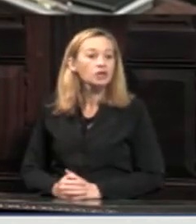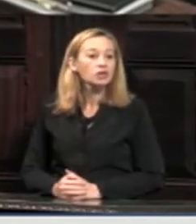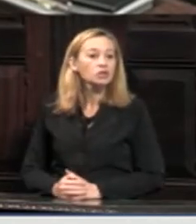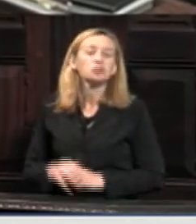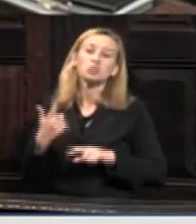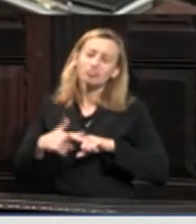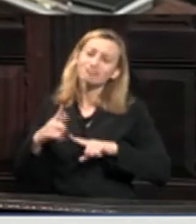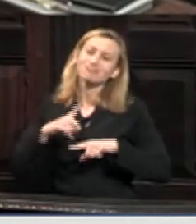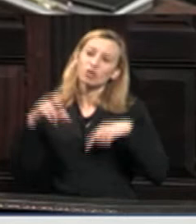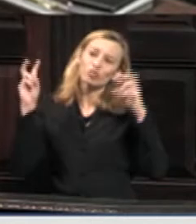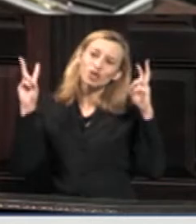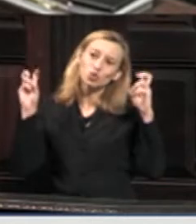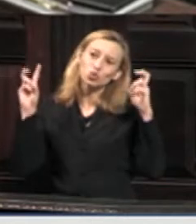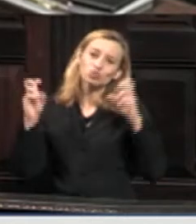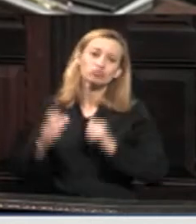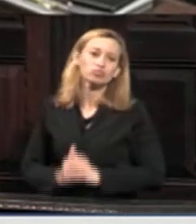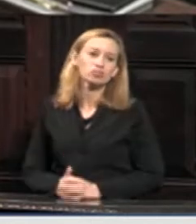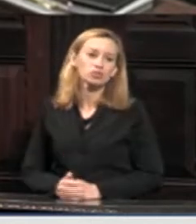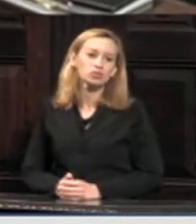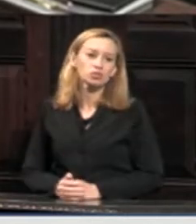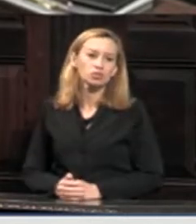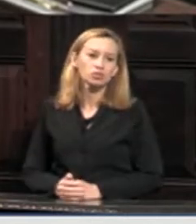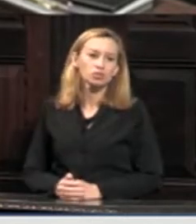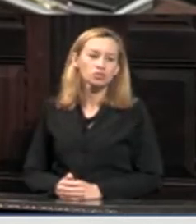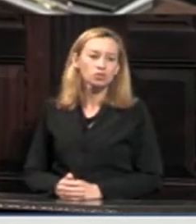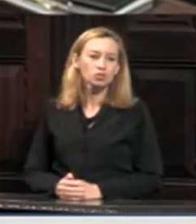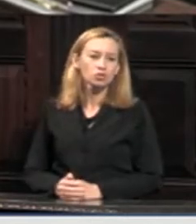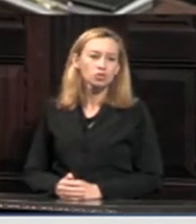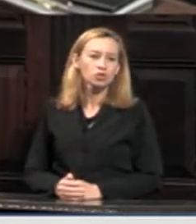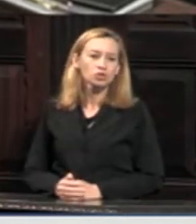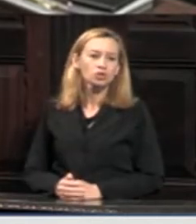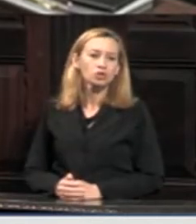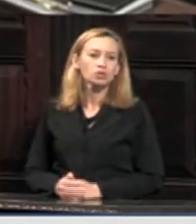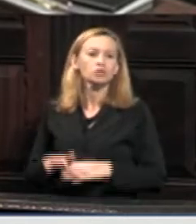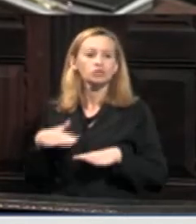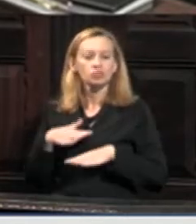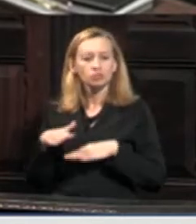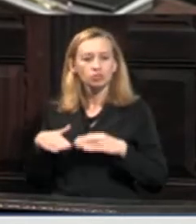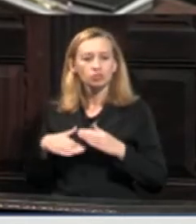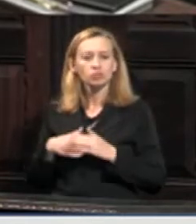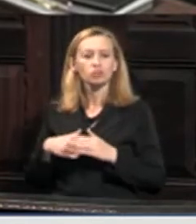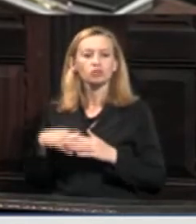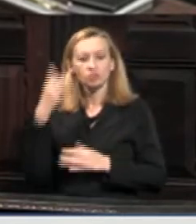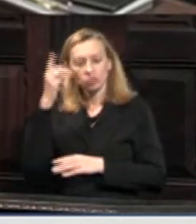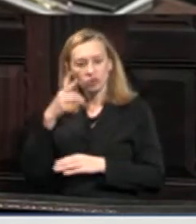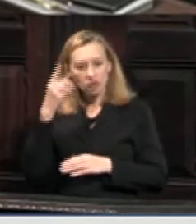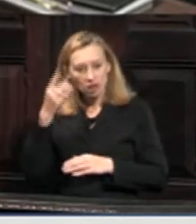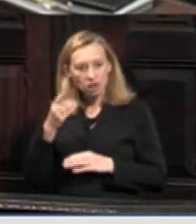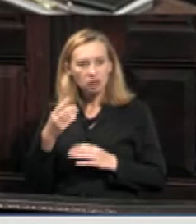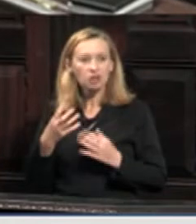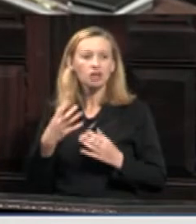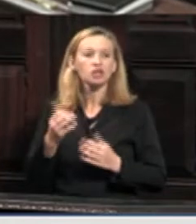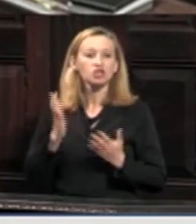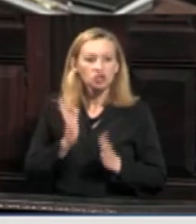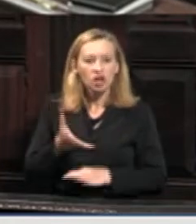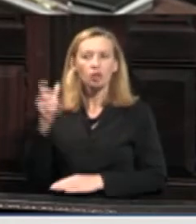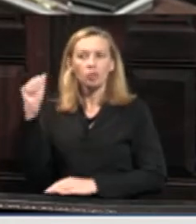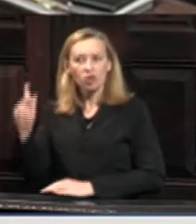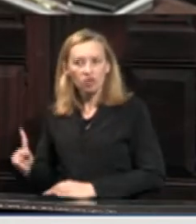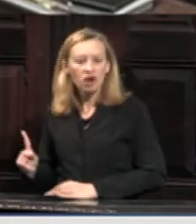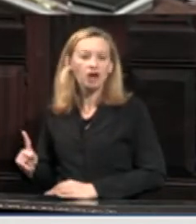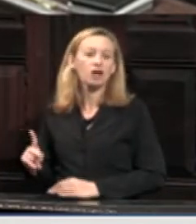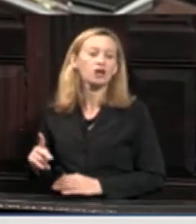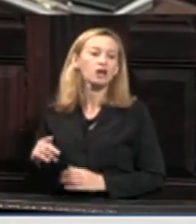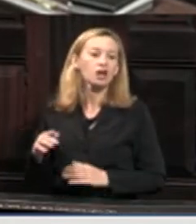um assunto, né? Todos os deputados de alguma forma se comprometeram com ele, que a gente conseguiu já aprovar leis, conseguiu